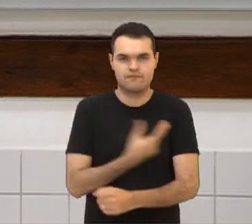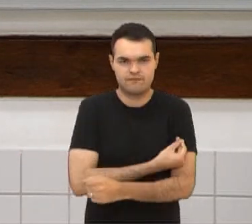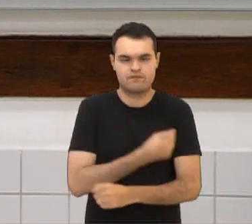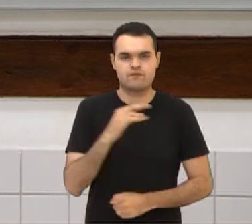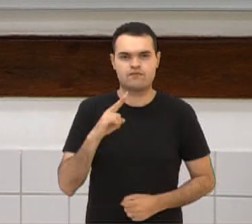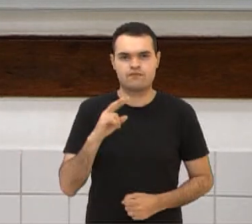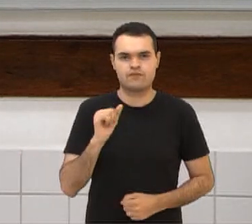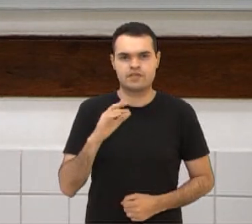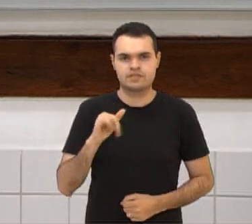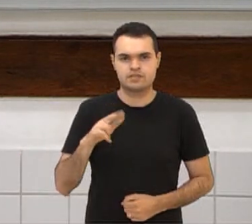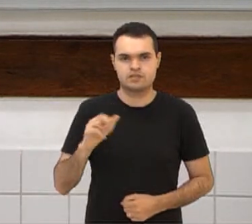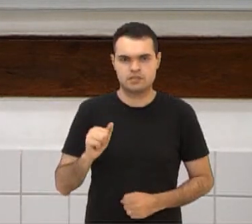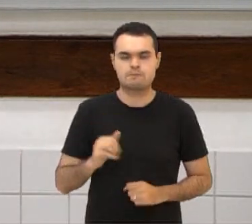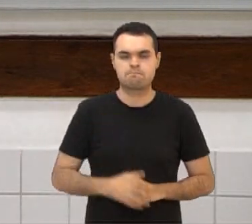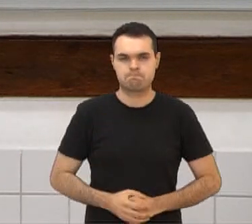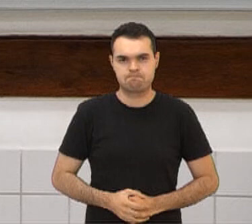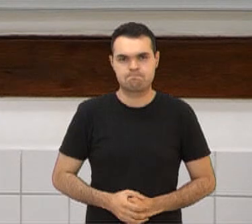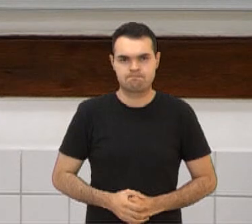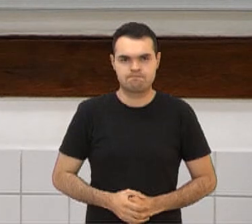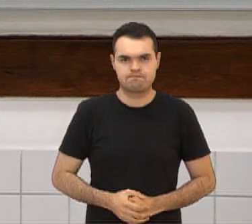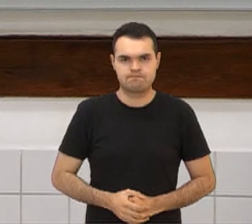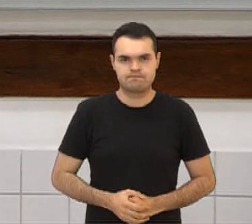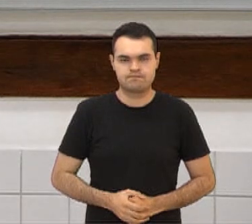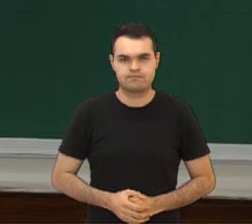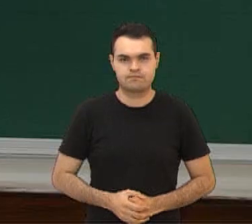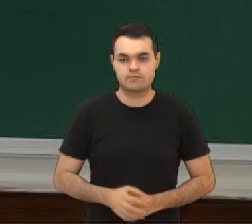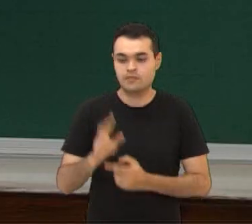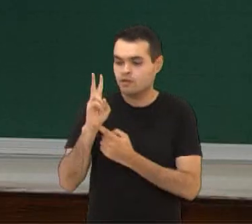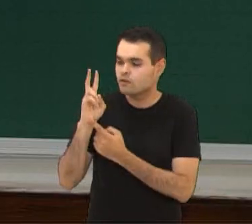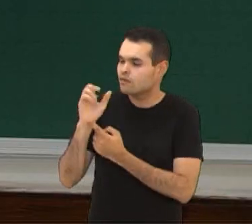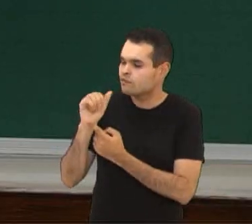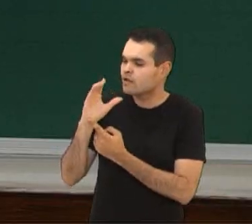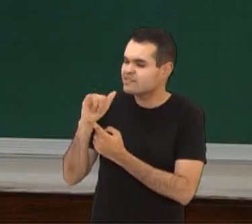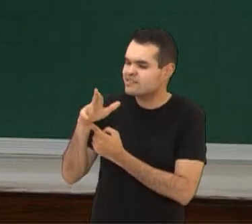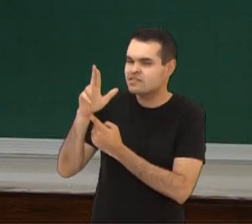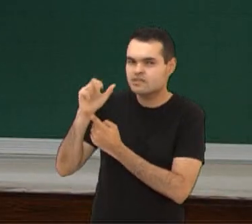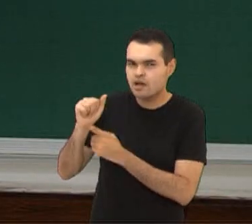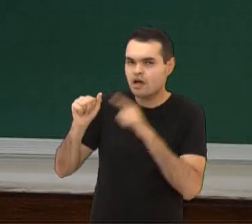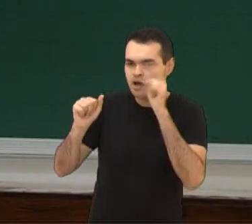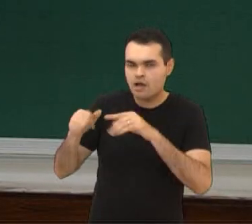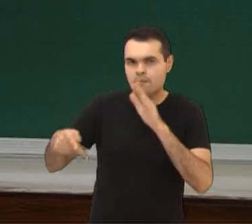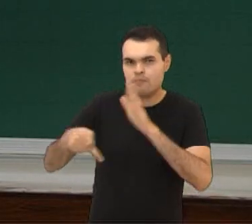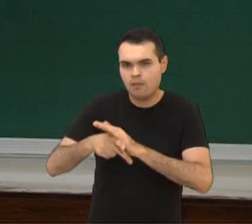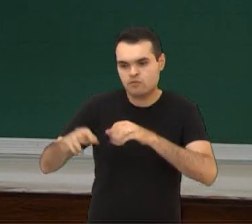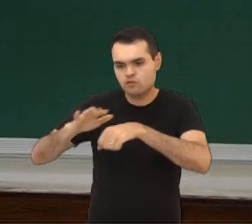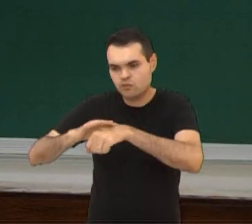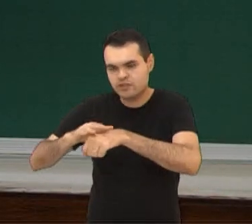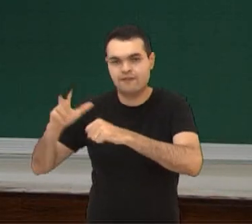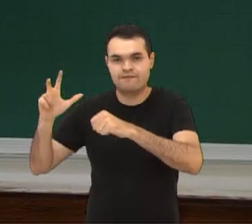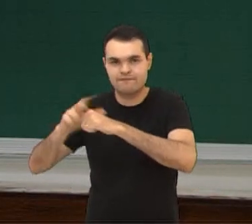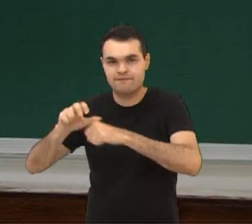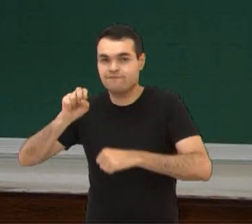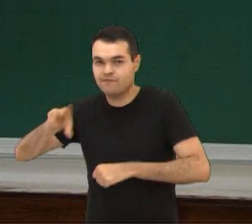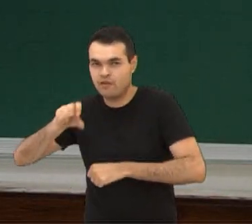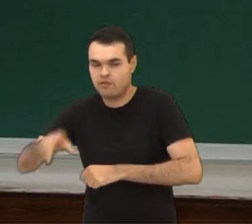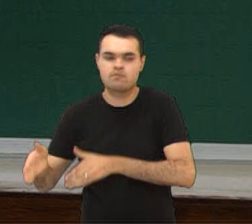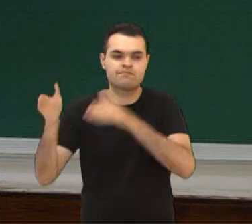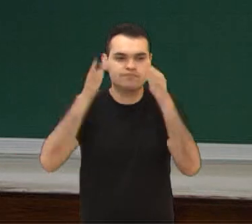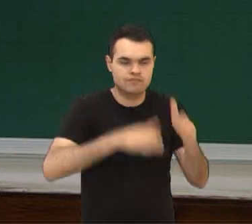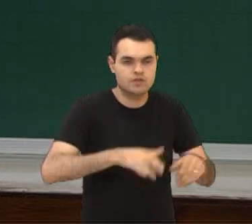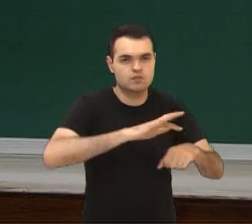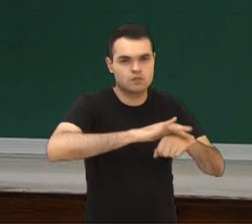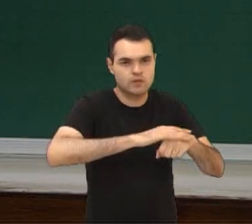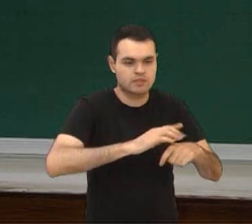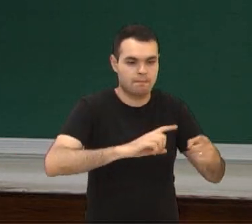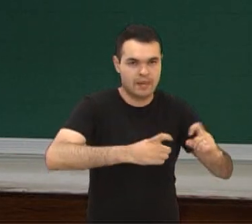ela segue o mesmo princípio. A vacina, então, ela serve tanto para a doença viral quanto para a doença bacteriana, tá? Para as duas